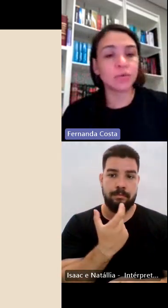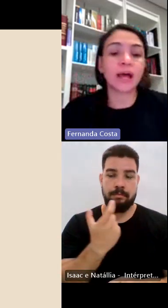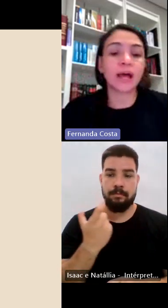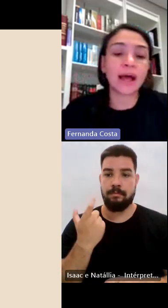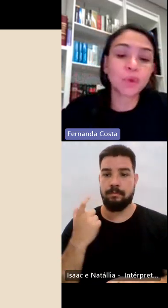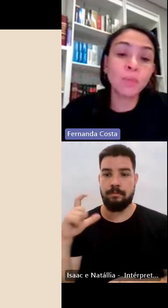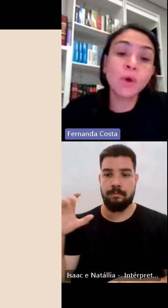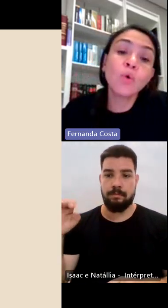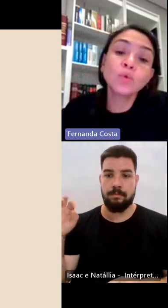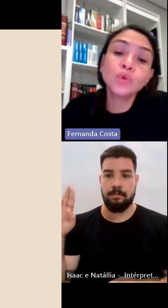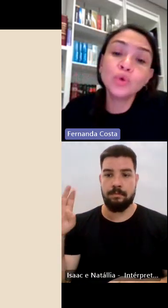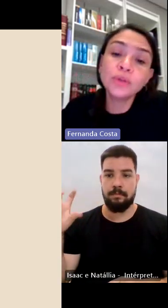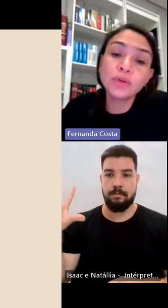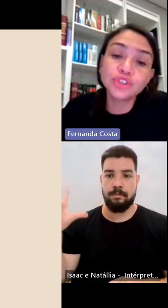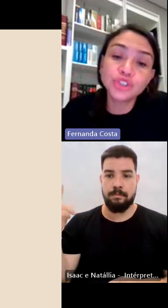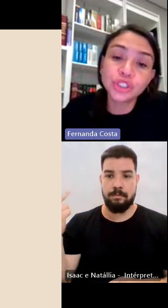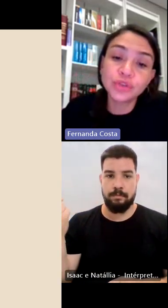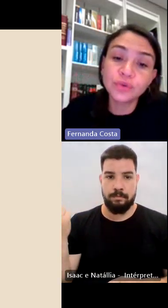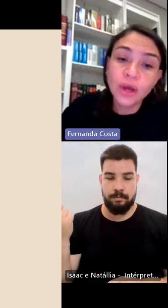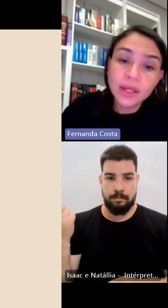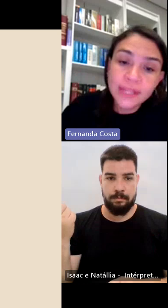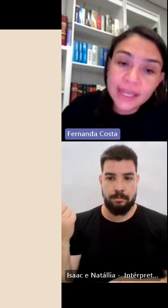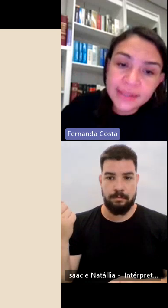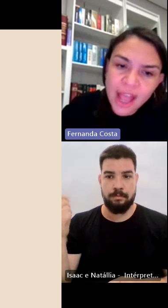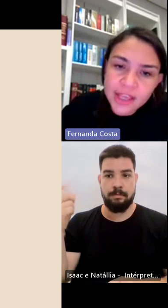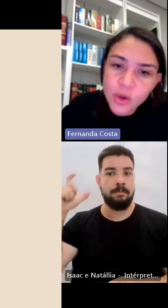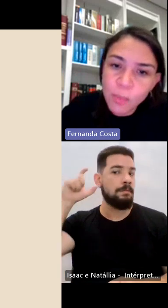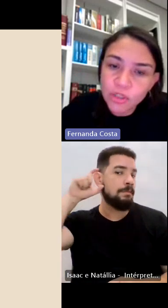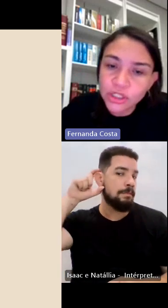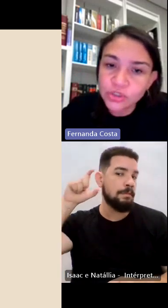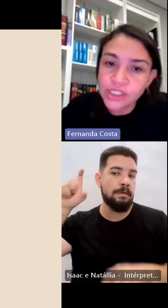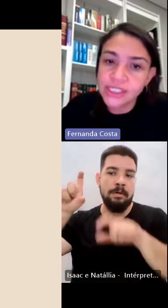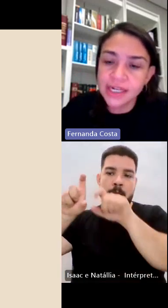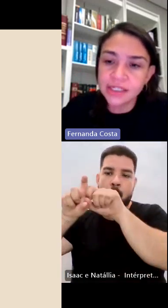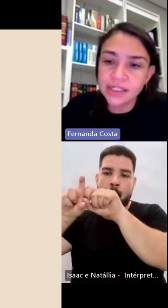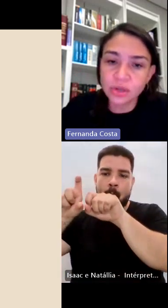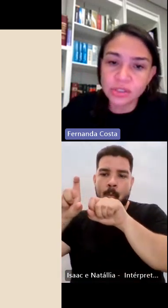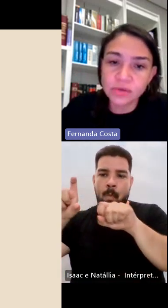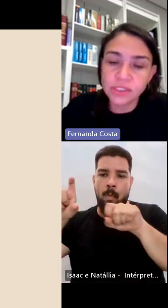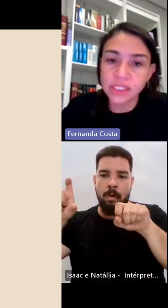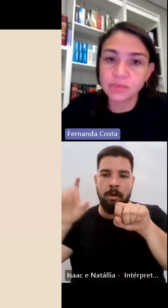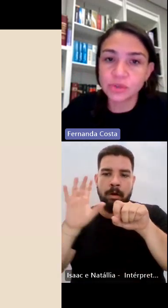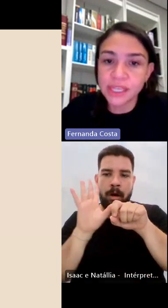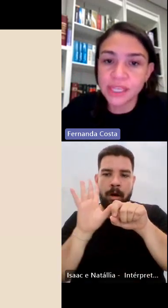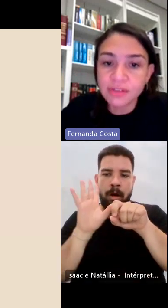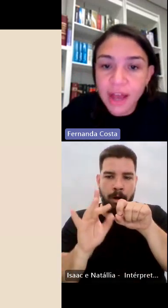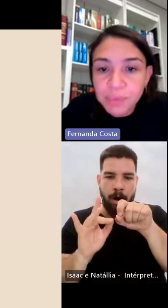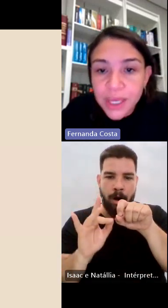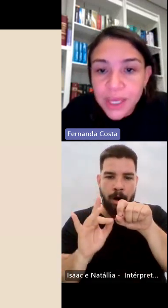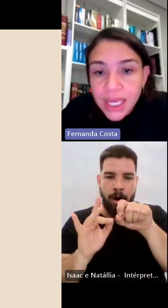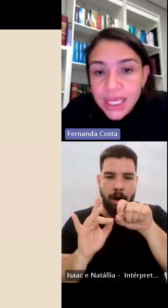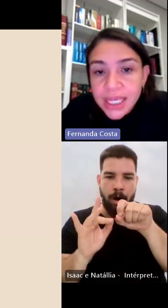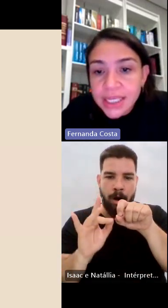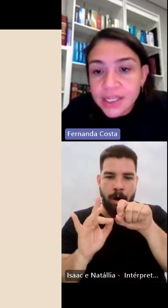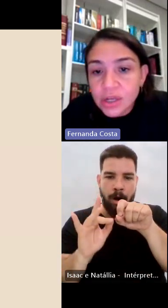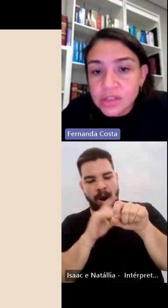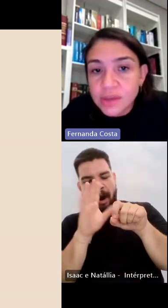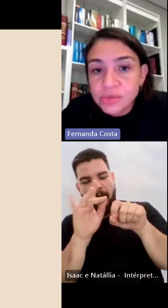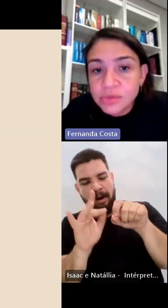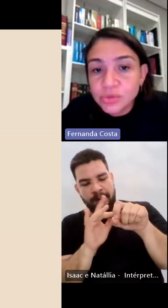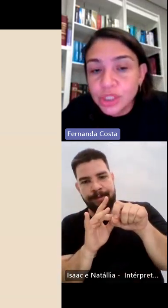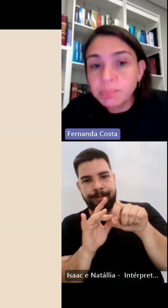pavilhão auricular, o meu conduto auditivo, tem até aqui um pouquinho de cera, nós conseguimos observar. E